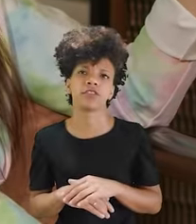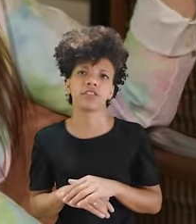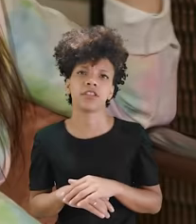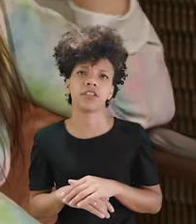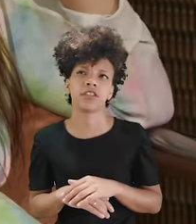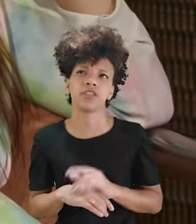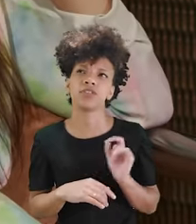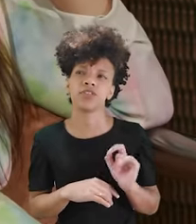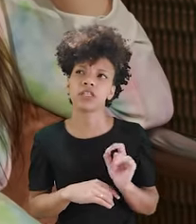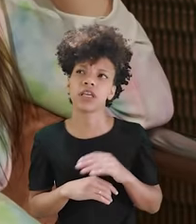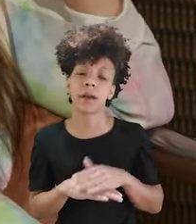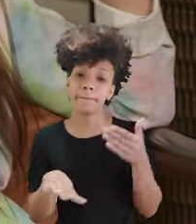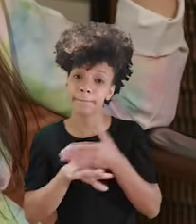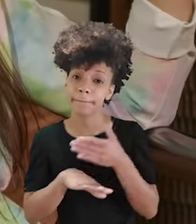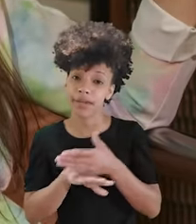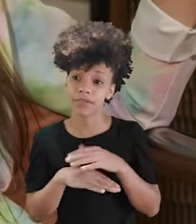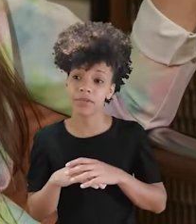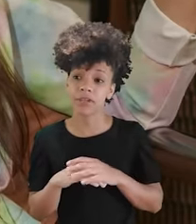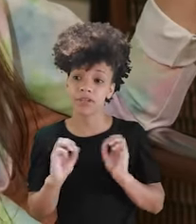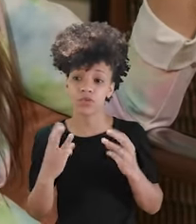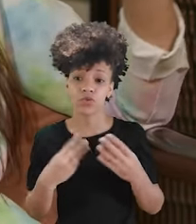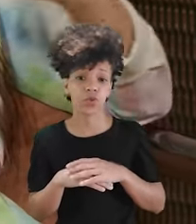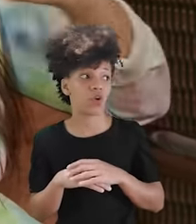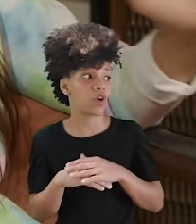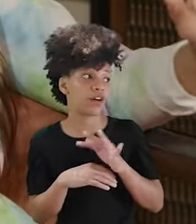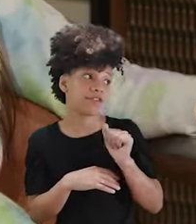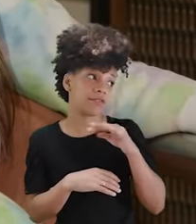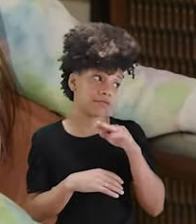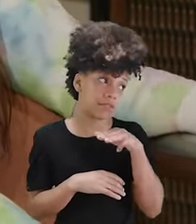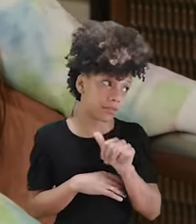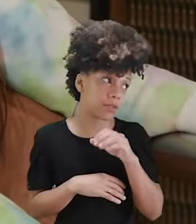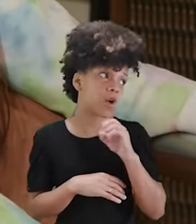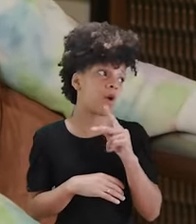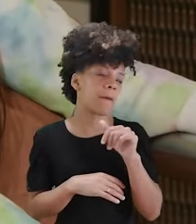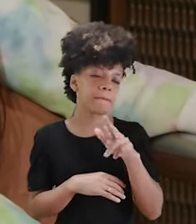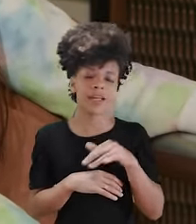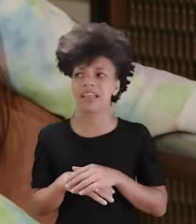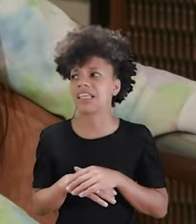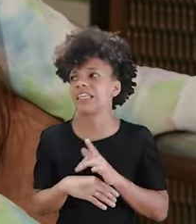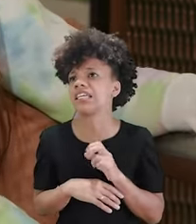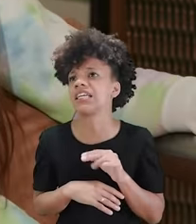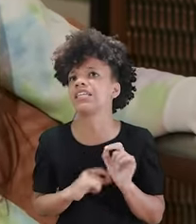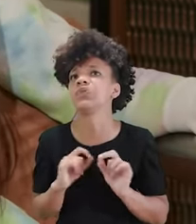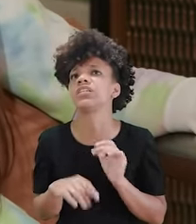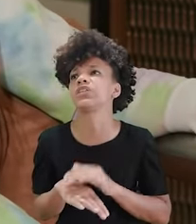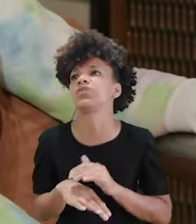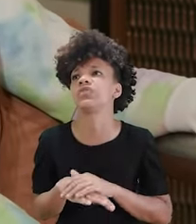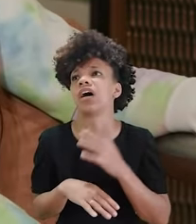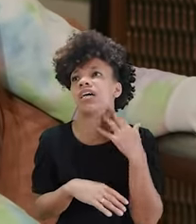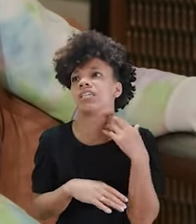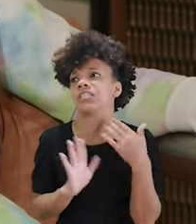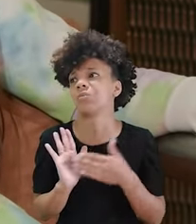aqui né E aí ele falou não ele que que eu faço ele ele não tem essa de você sair voltar só